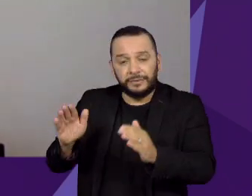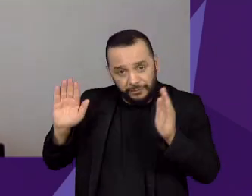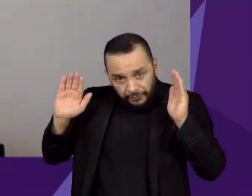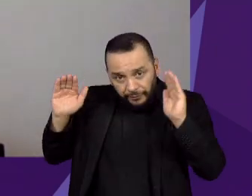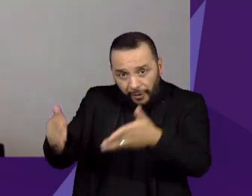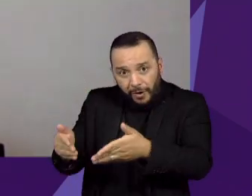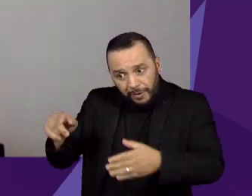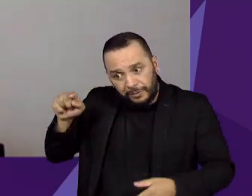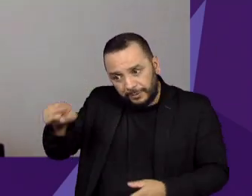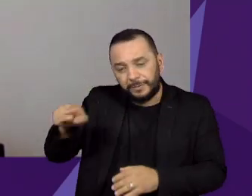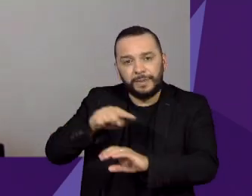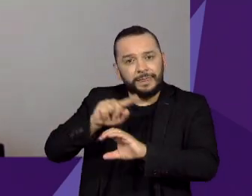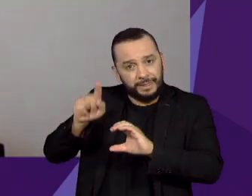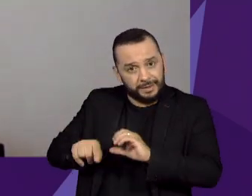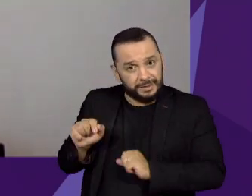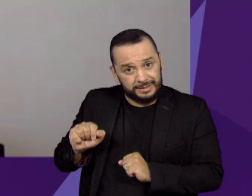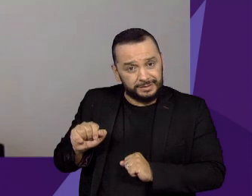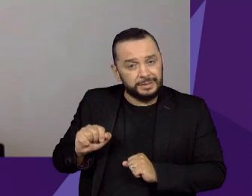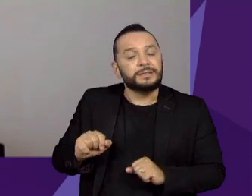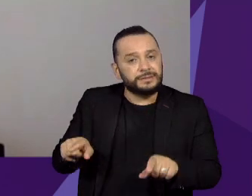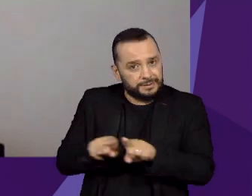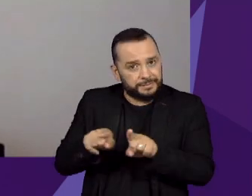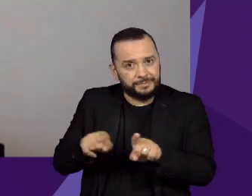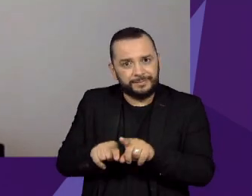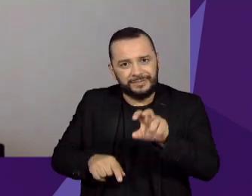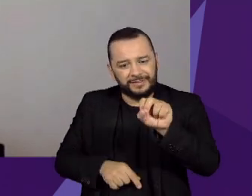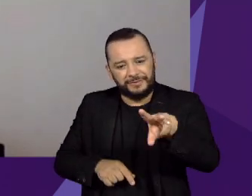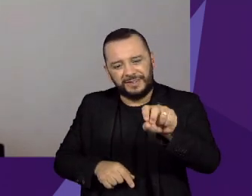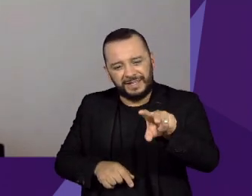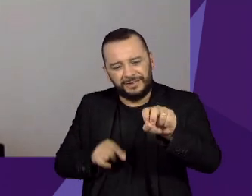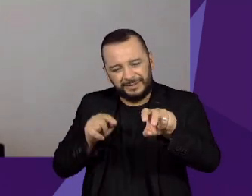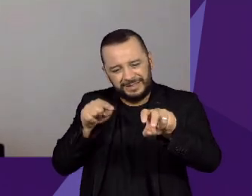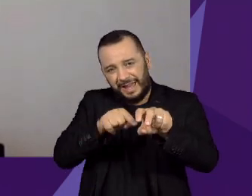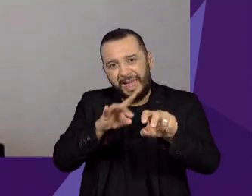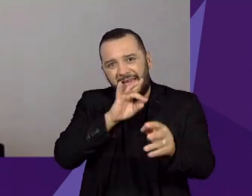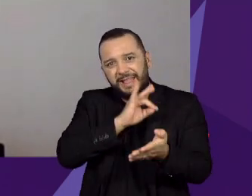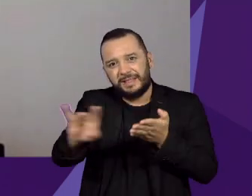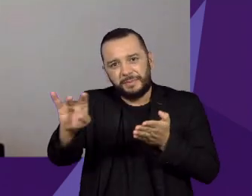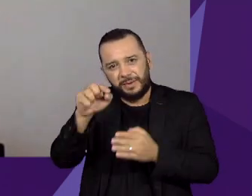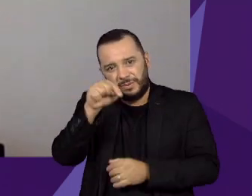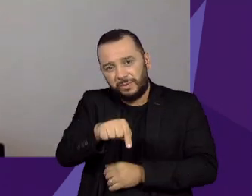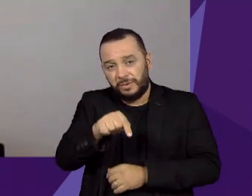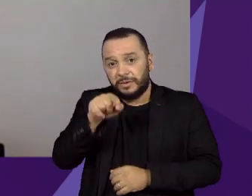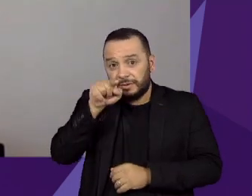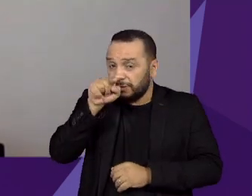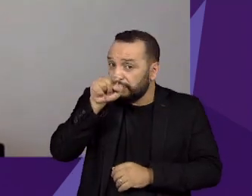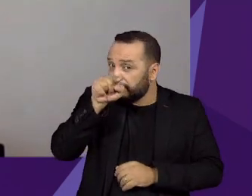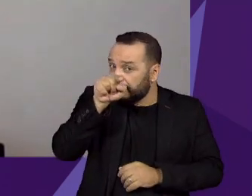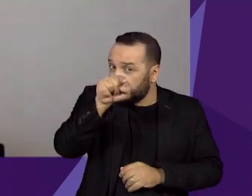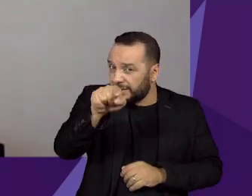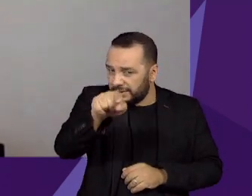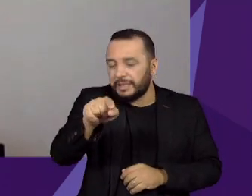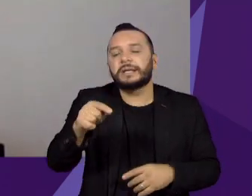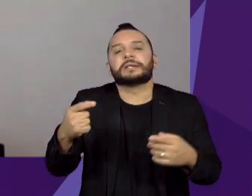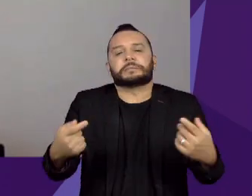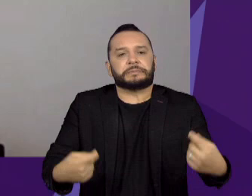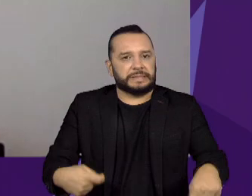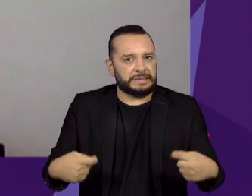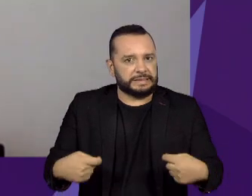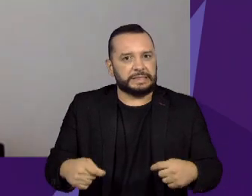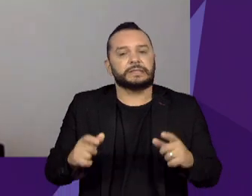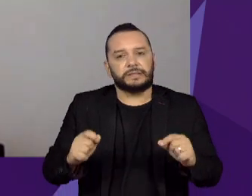no vírus, ele é o inimigo. Disciplina para você manter o distanciamento,